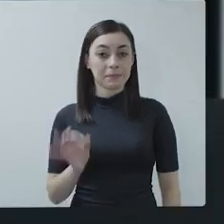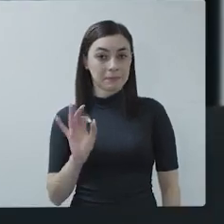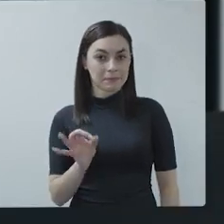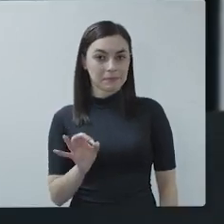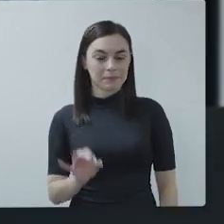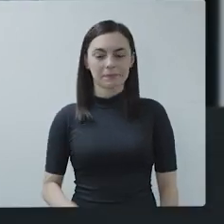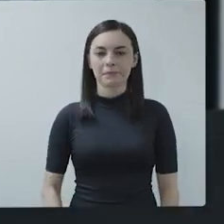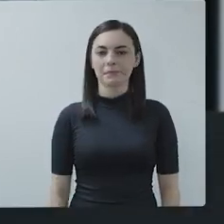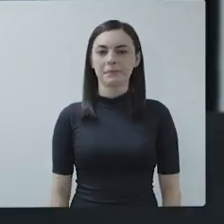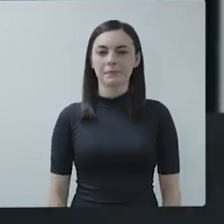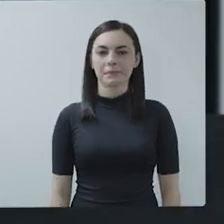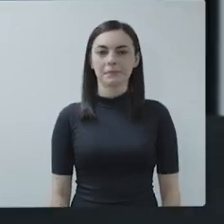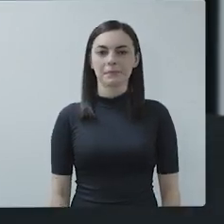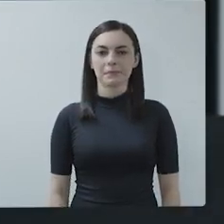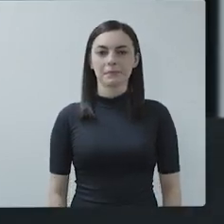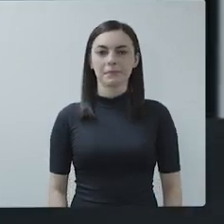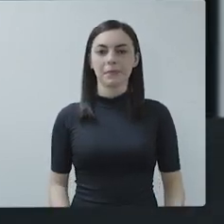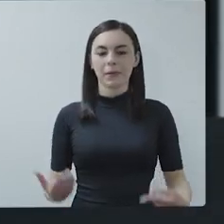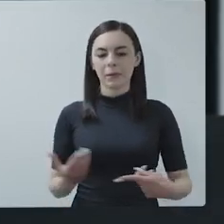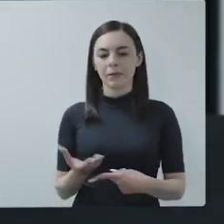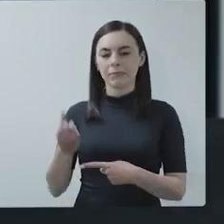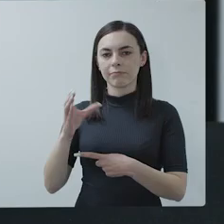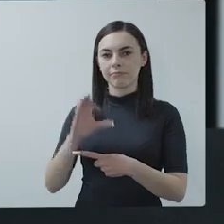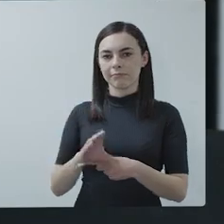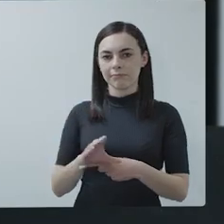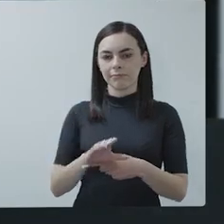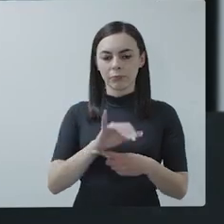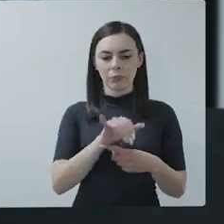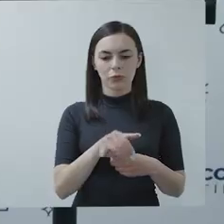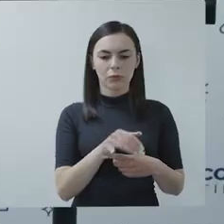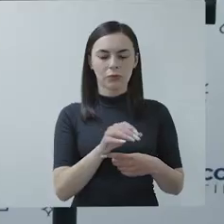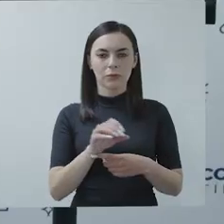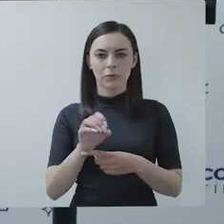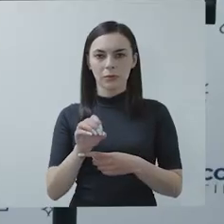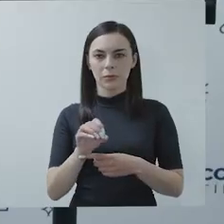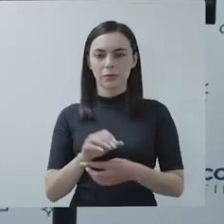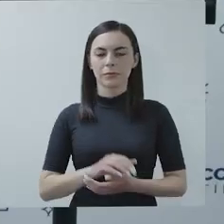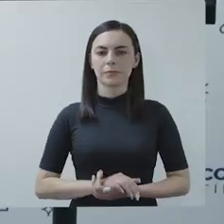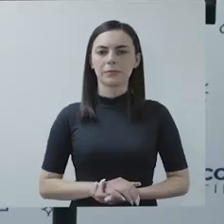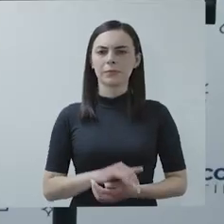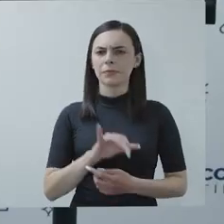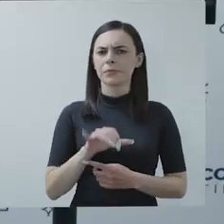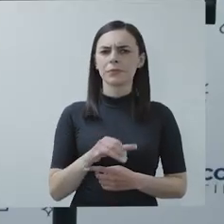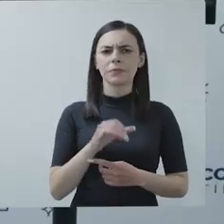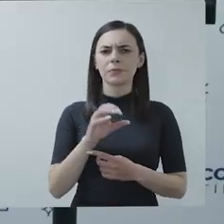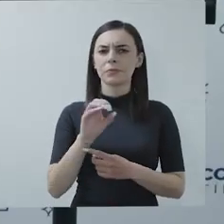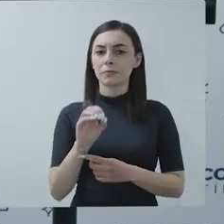Certo? Vai colocar aqui do ladinho. E o J com o O